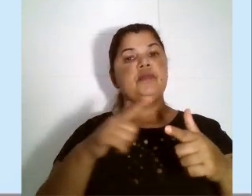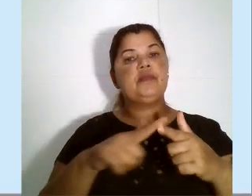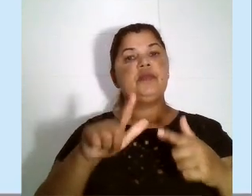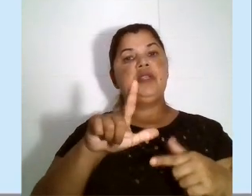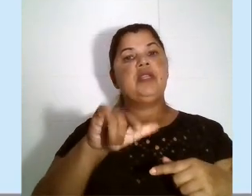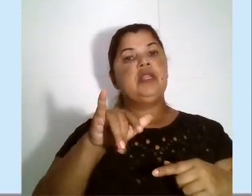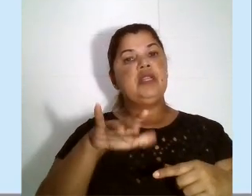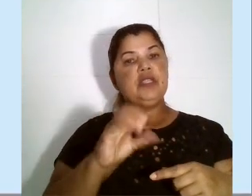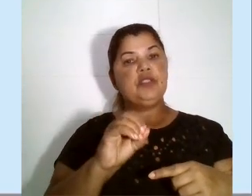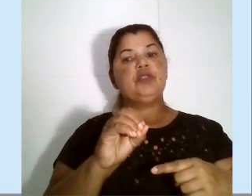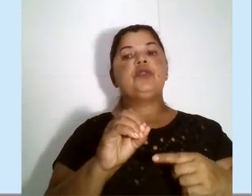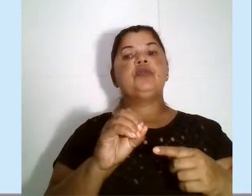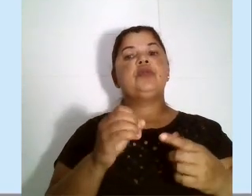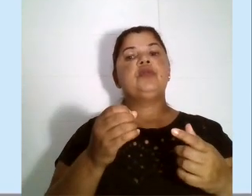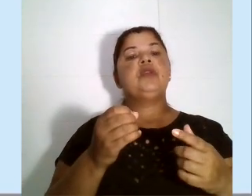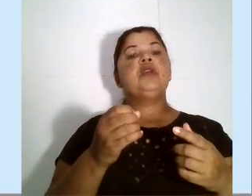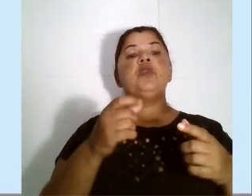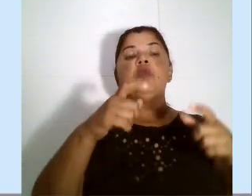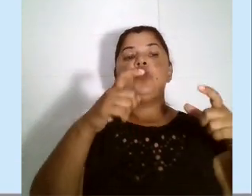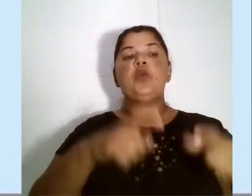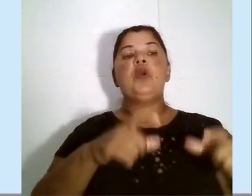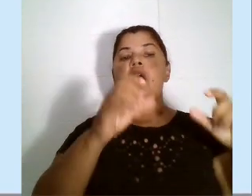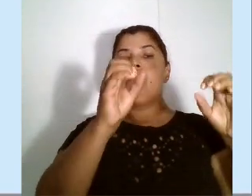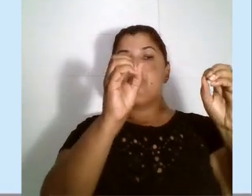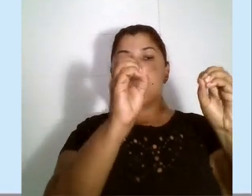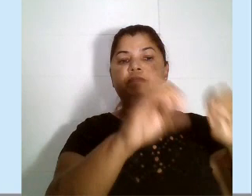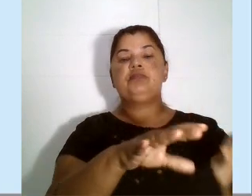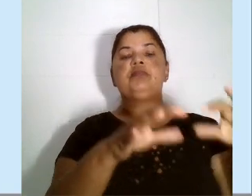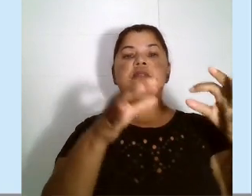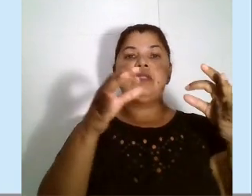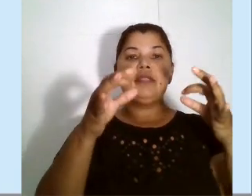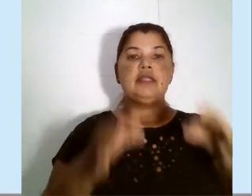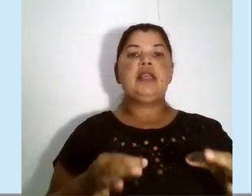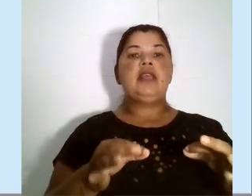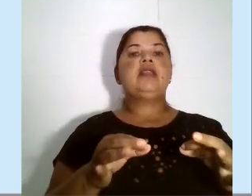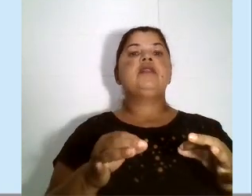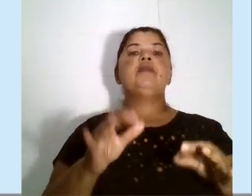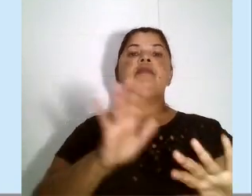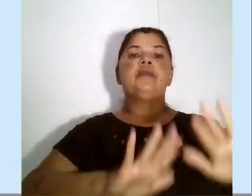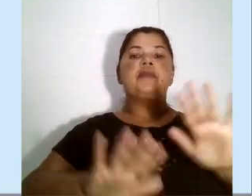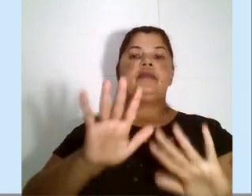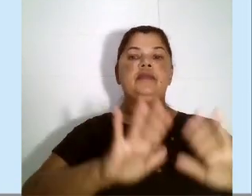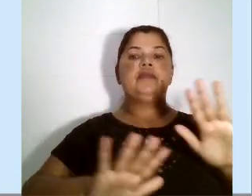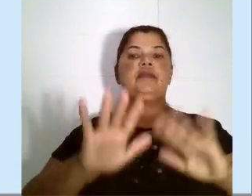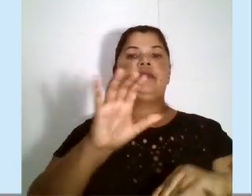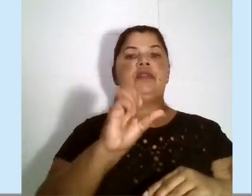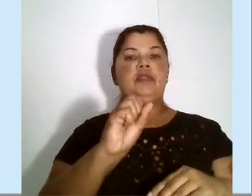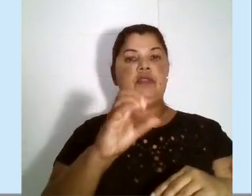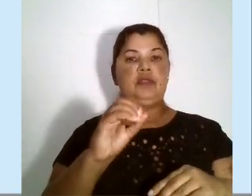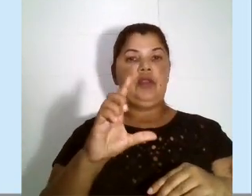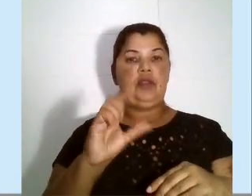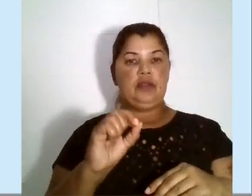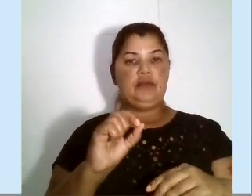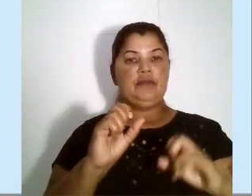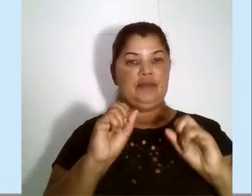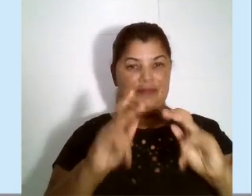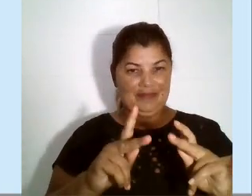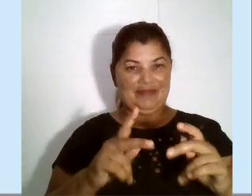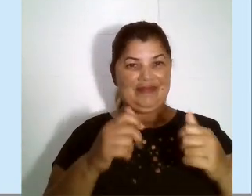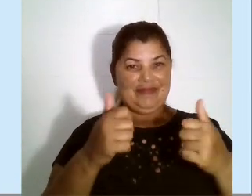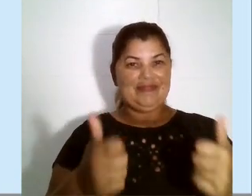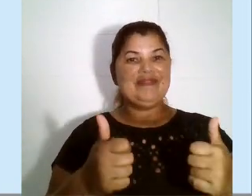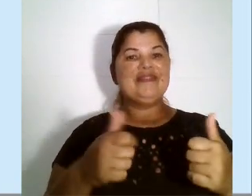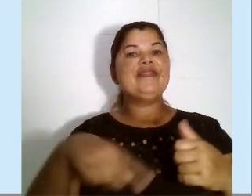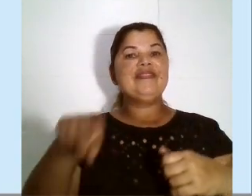e descarte o lixo de maneira correta, para que dessa forma a gente consiga preservar mais os nossos ambientes.